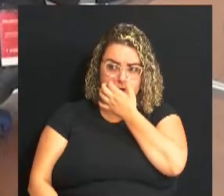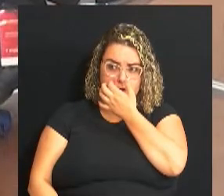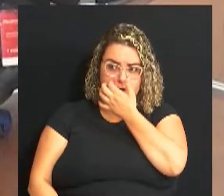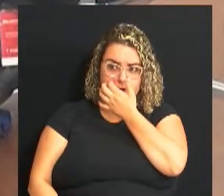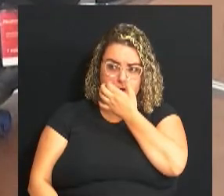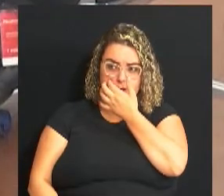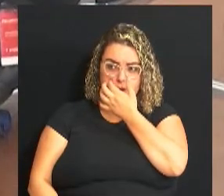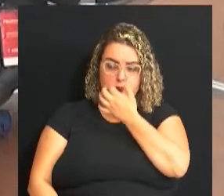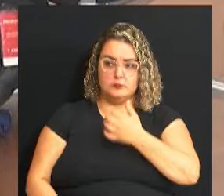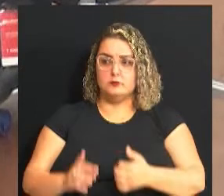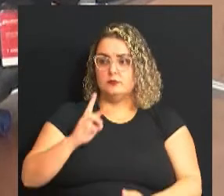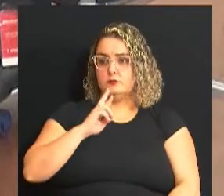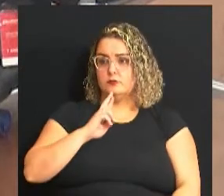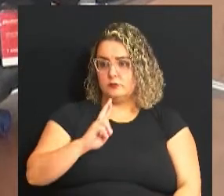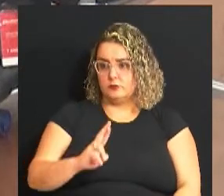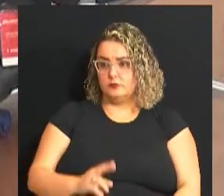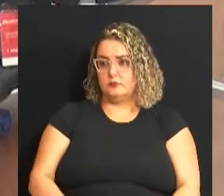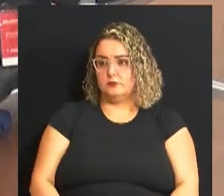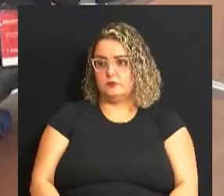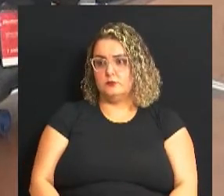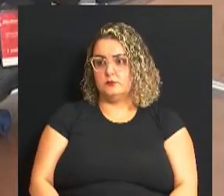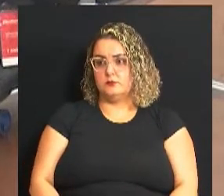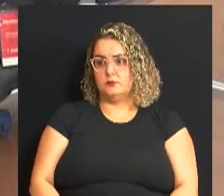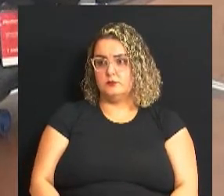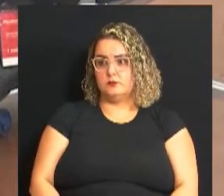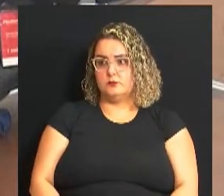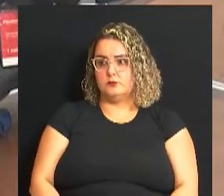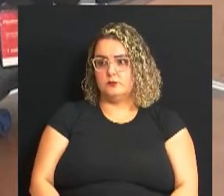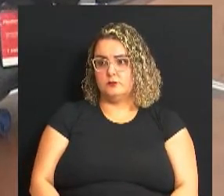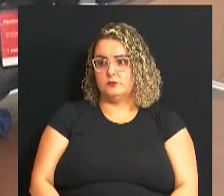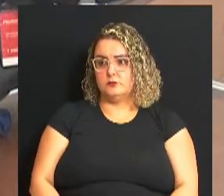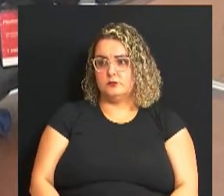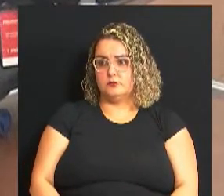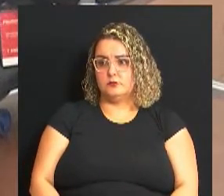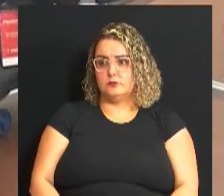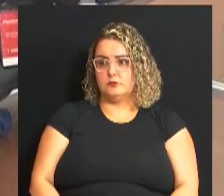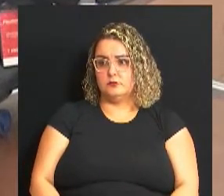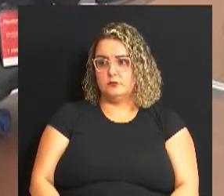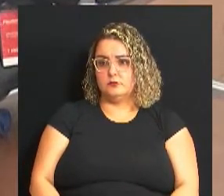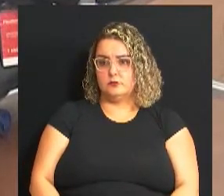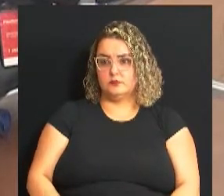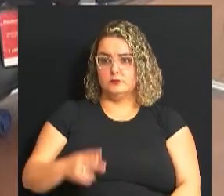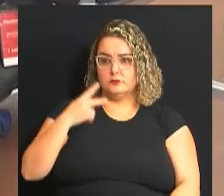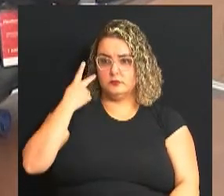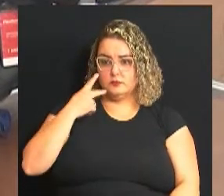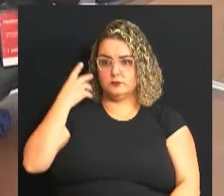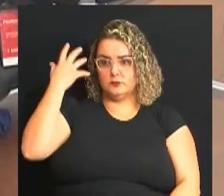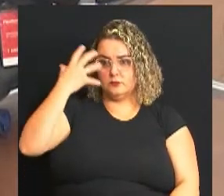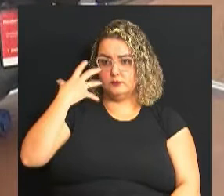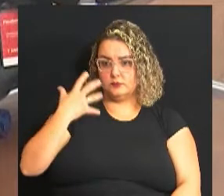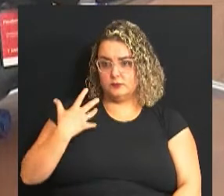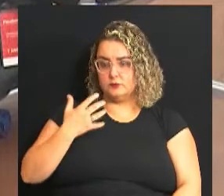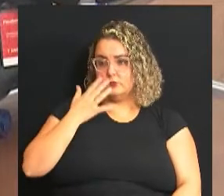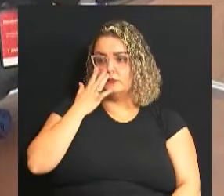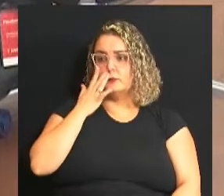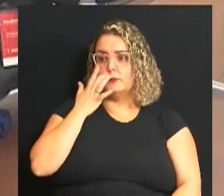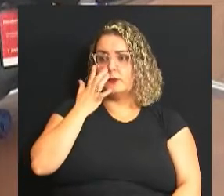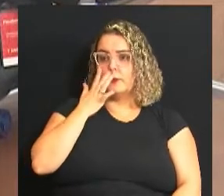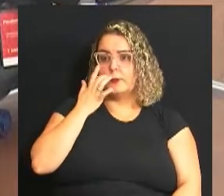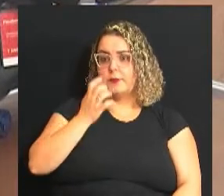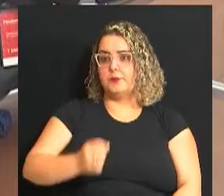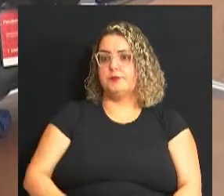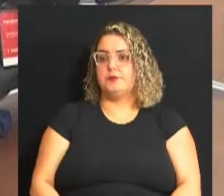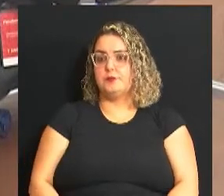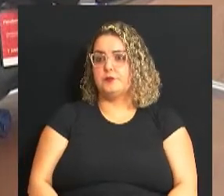Respondendo aí a indagação da vereadora Guida, que acho